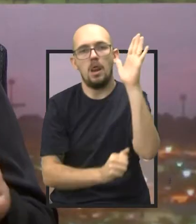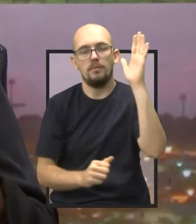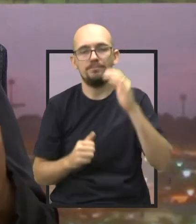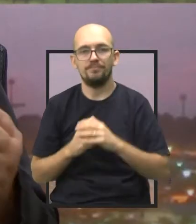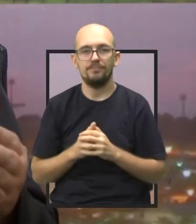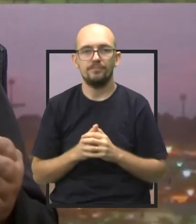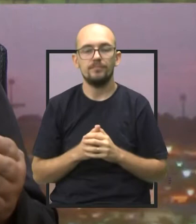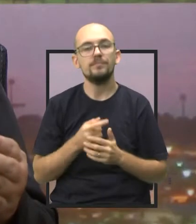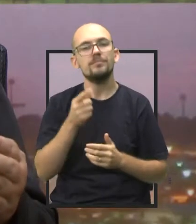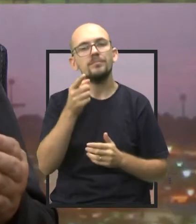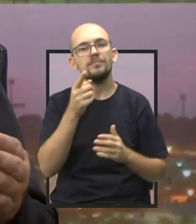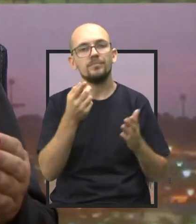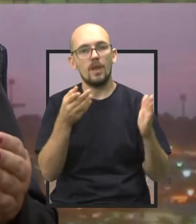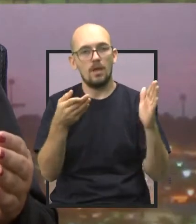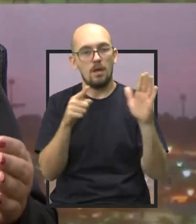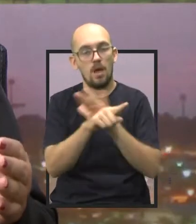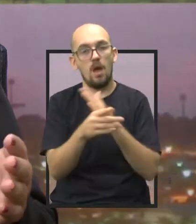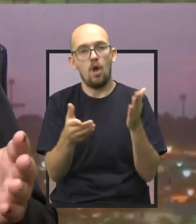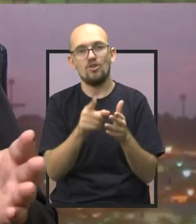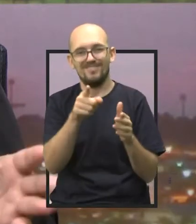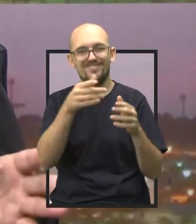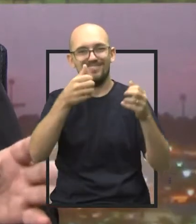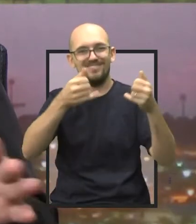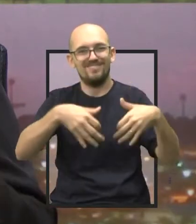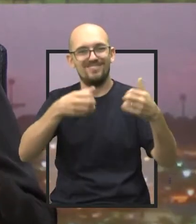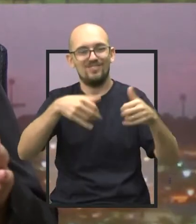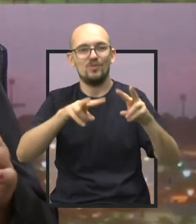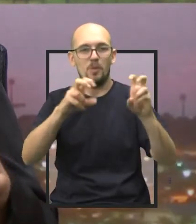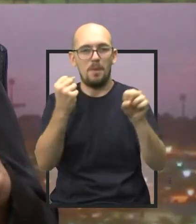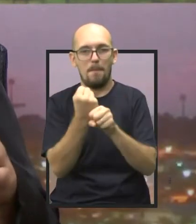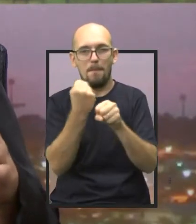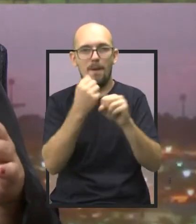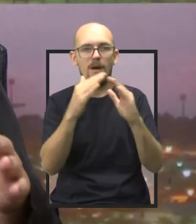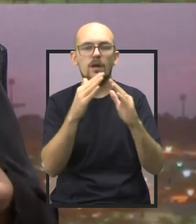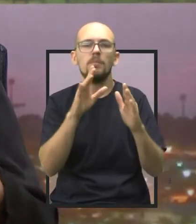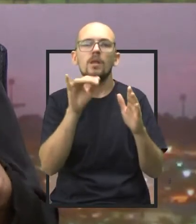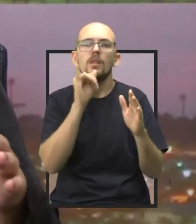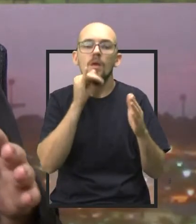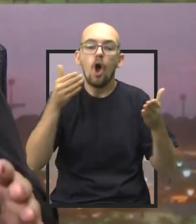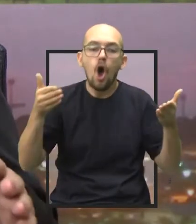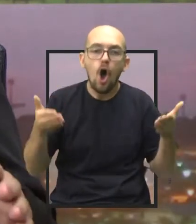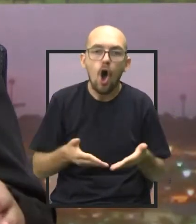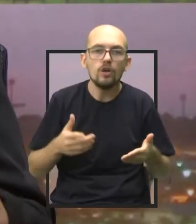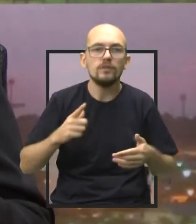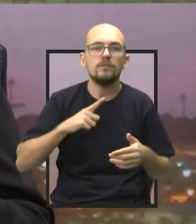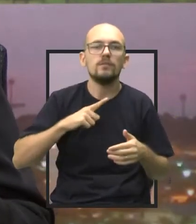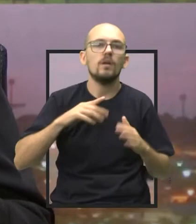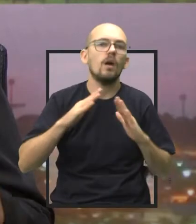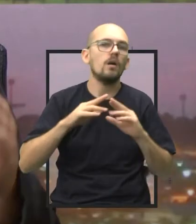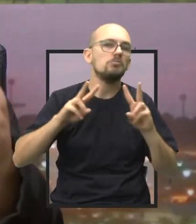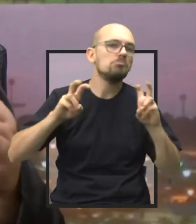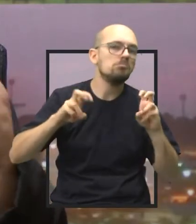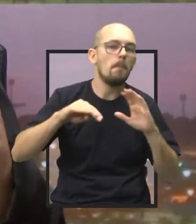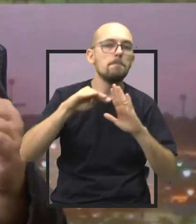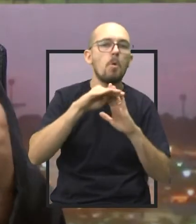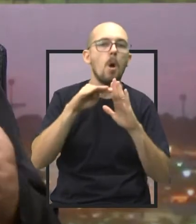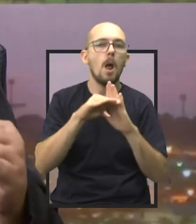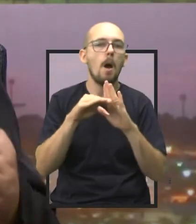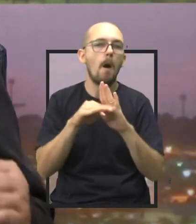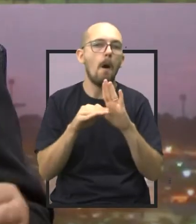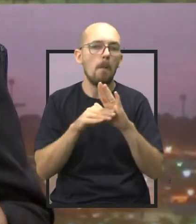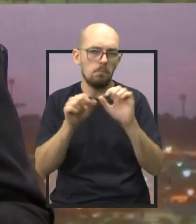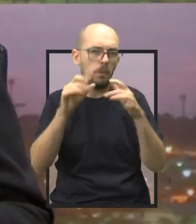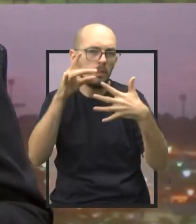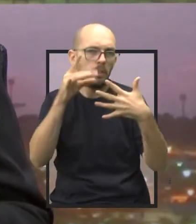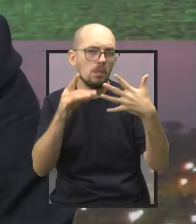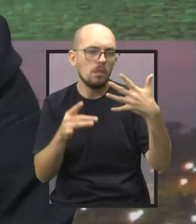Juliano, você já falou sobre alguns empreendimentos, mas exatamente o que nós temos hoje de programas habitacionais no município? Se você puder detalhar